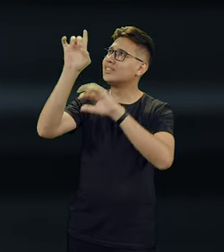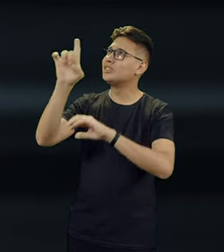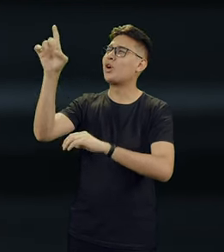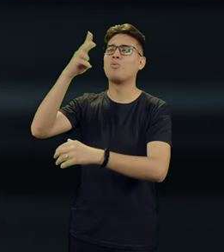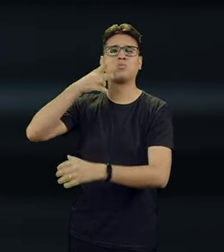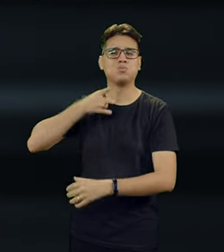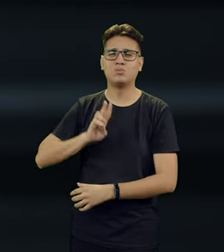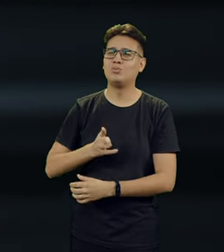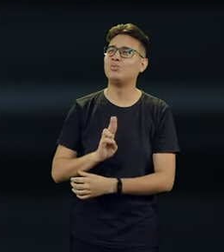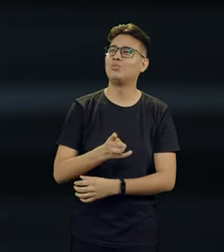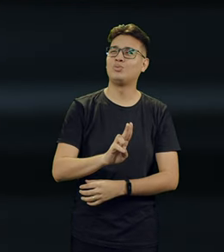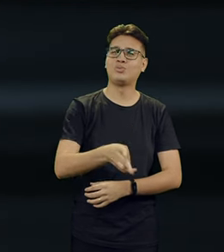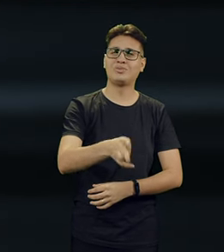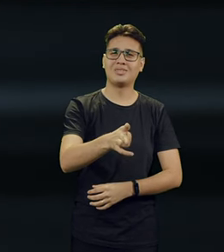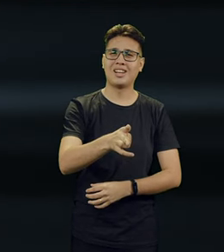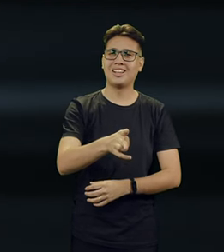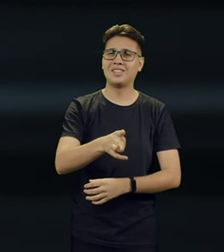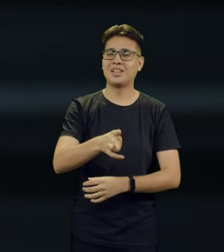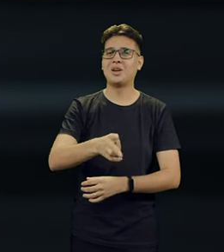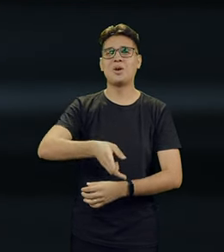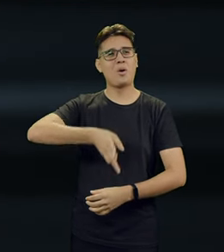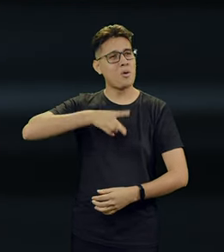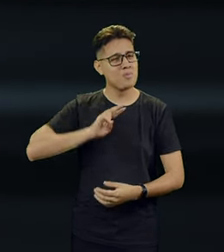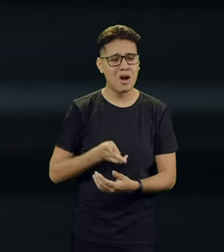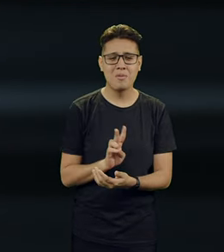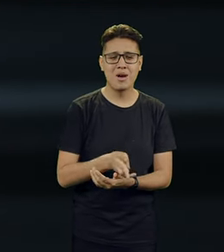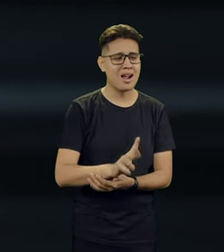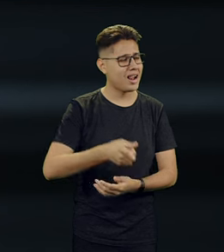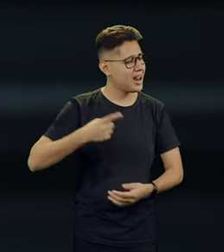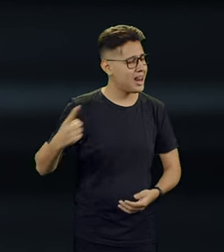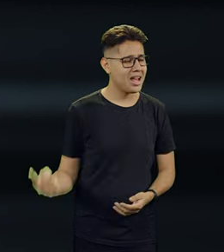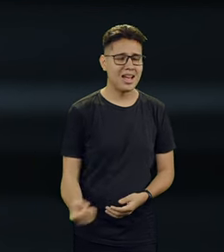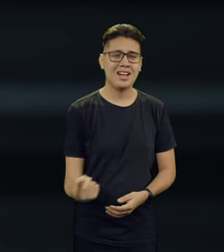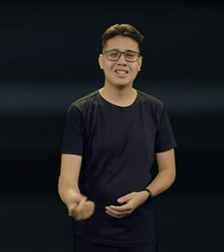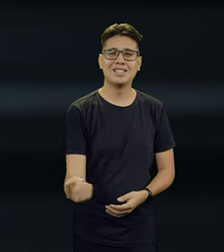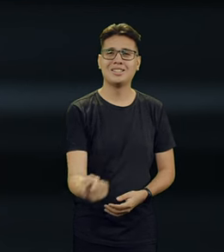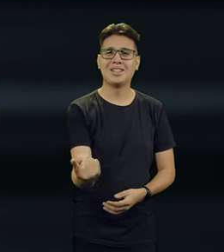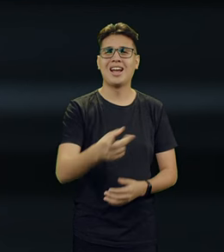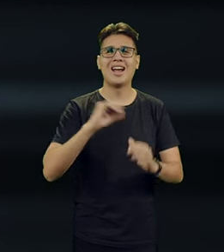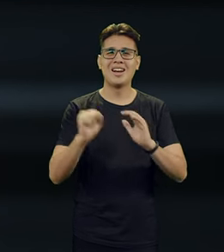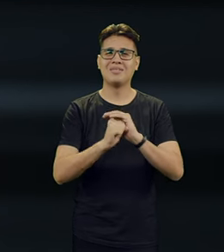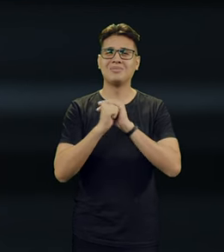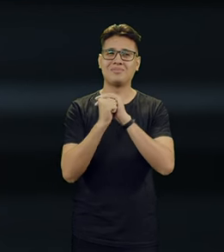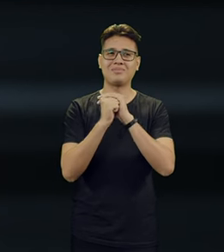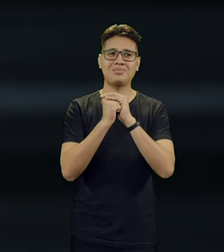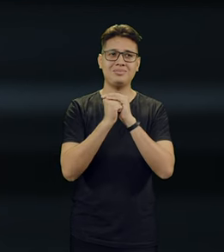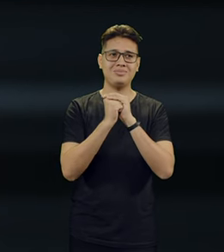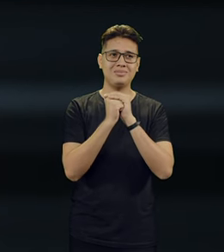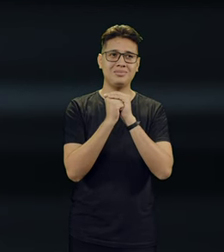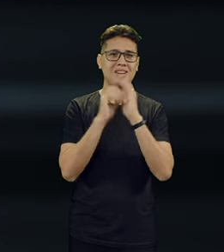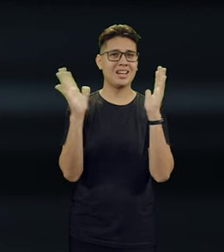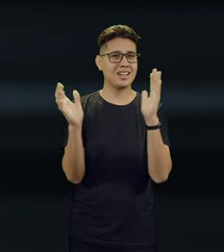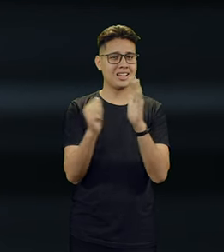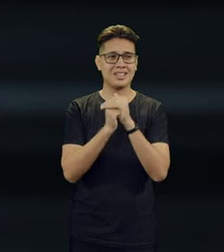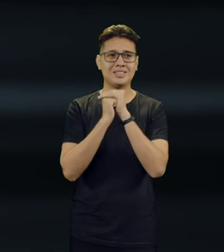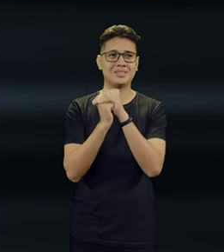sempre. Pelo século dos séculos. Amém.